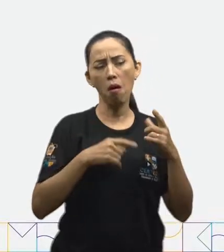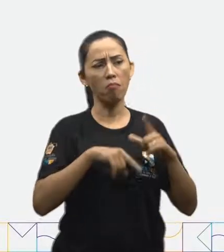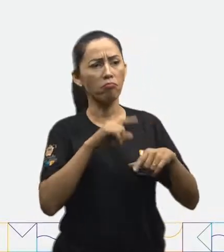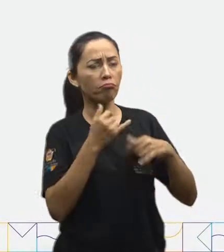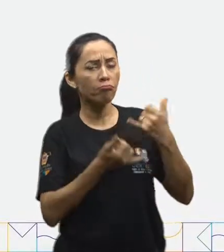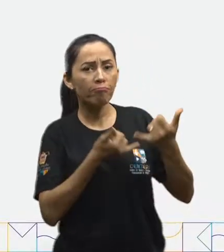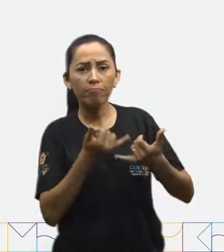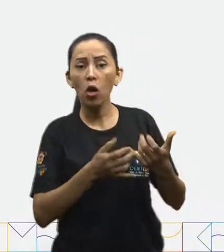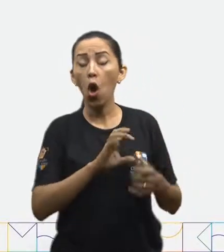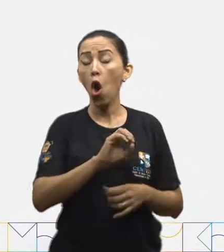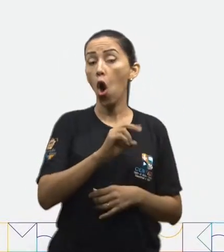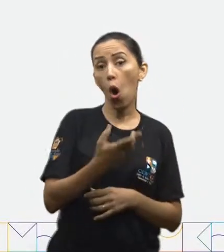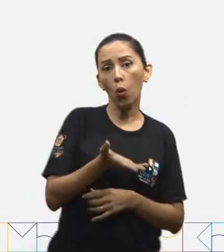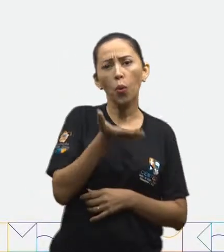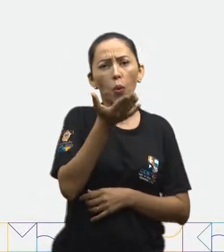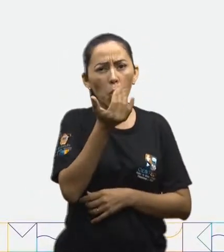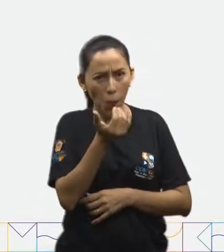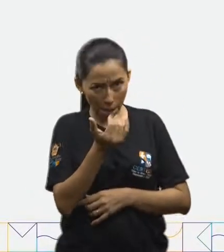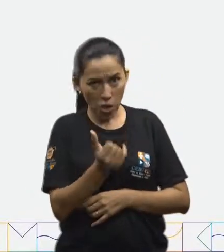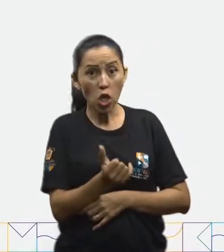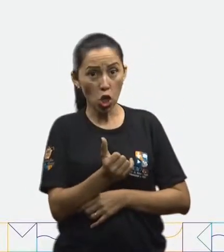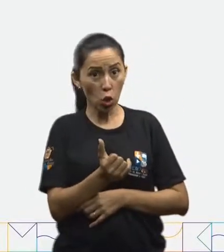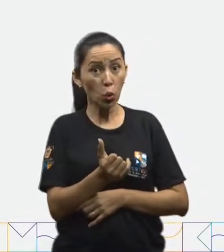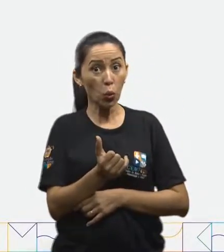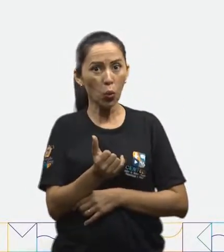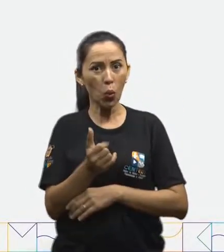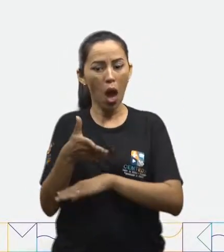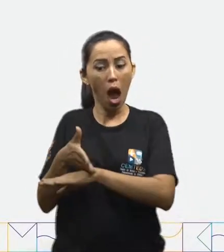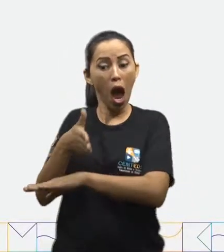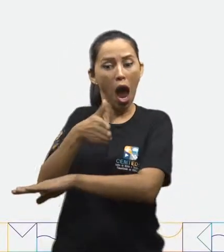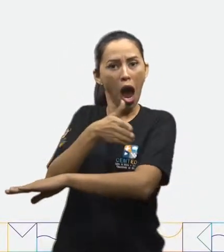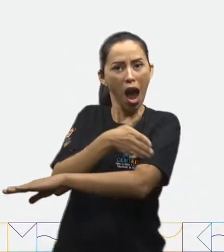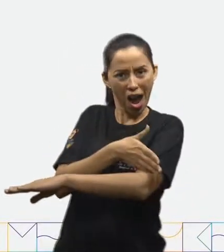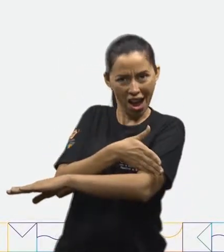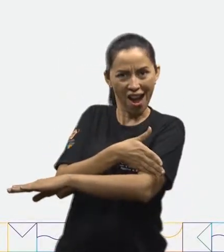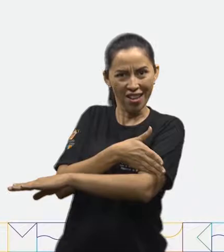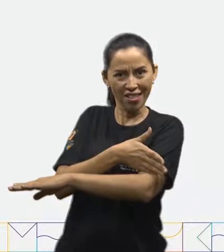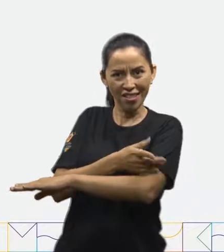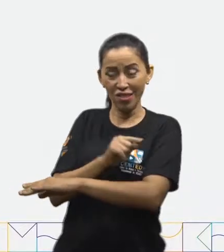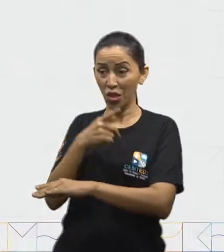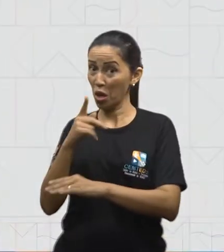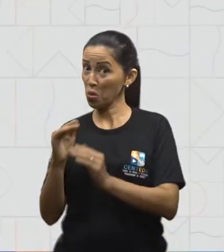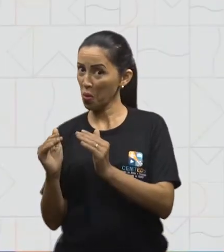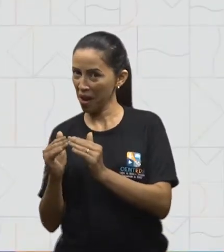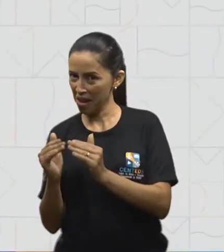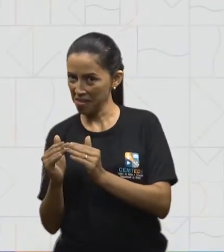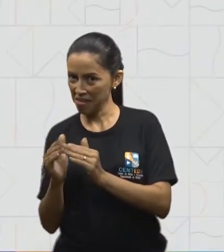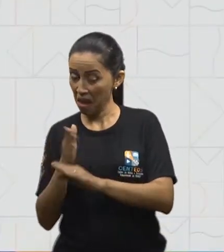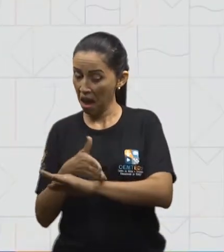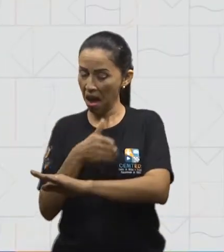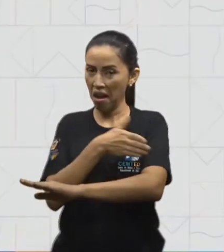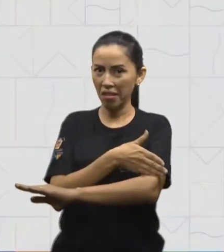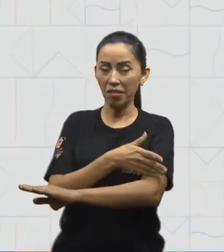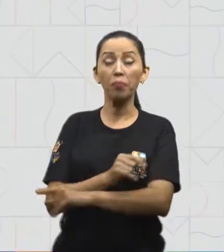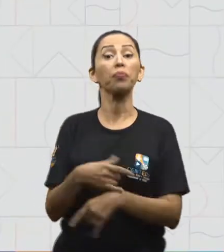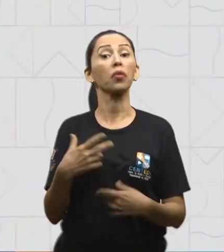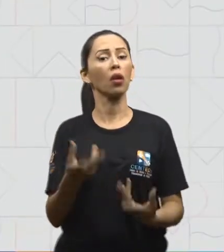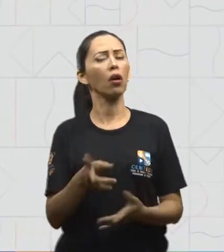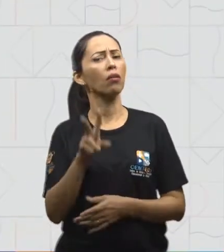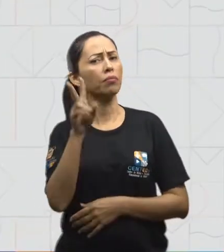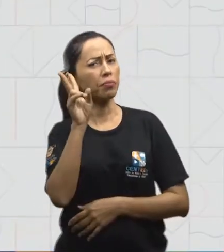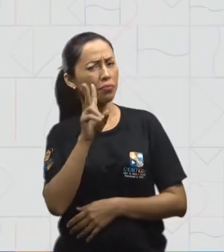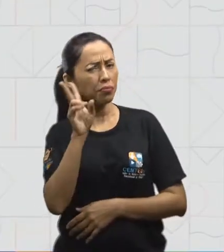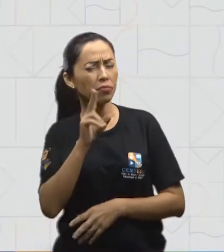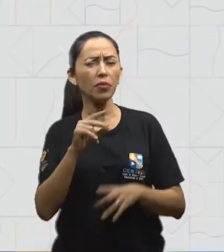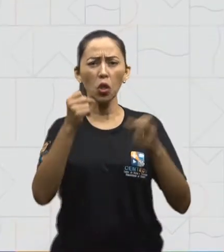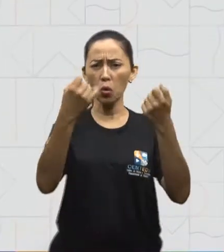brinquedo, ou um alimento, faz antes de chegar àquele que consome o produto. Você lembra do que estudamos sobre o surgimento